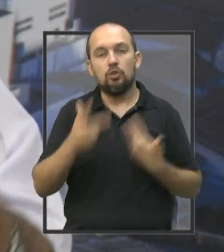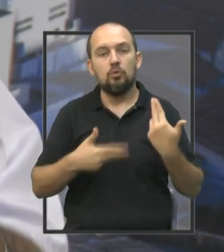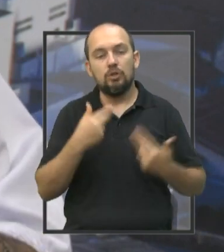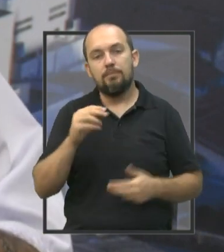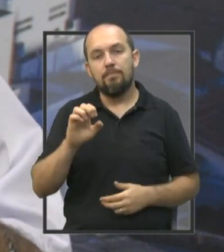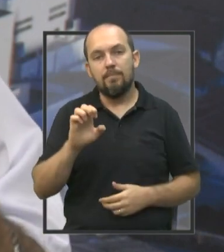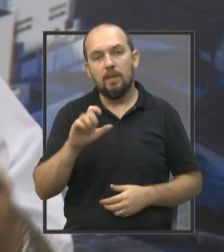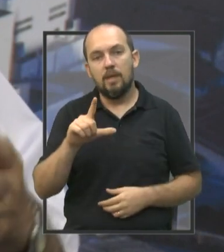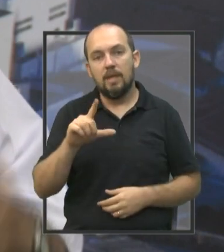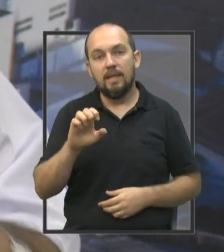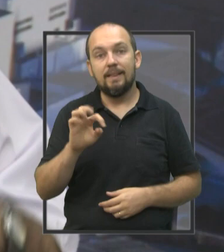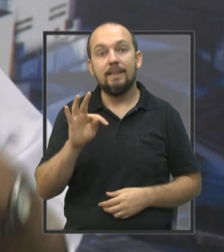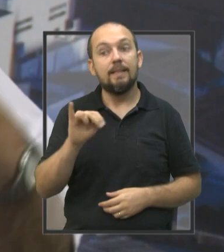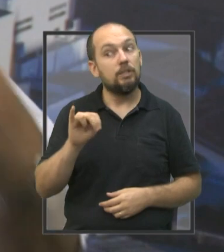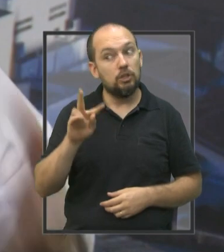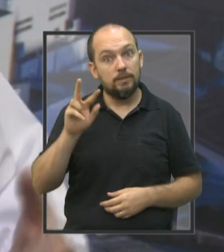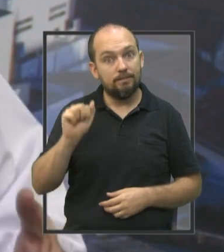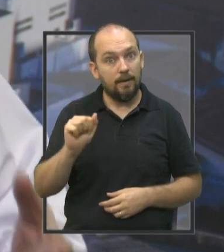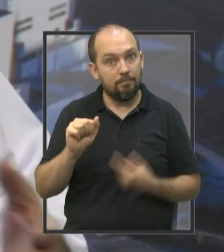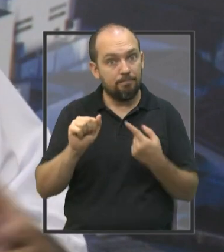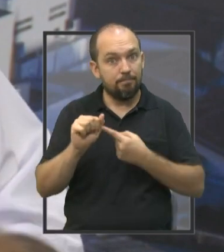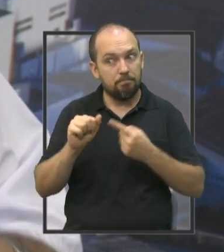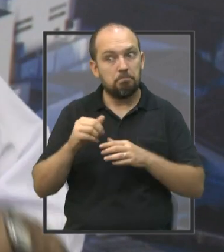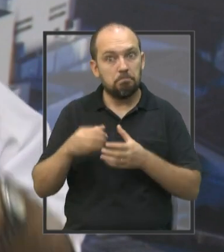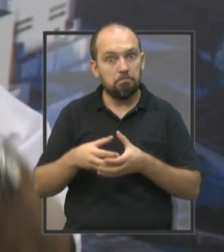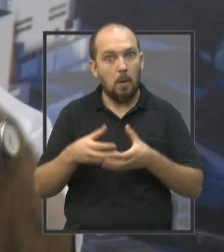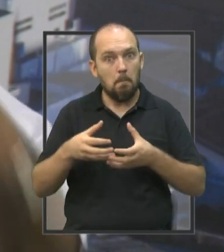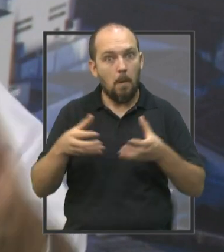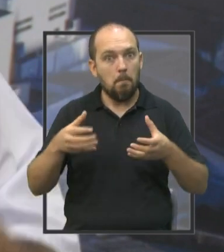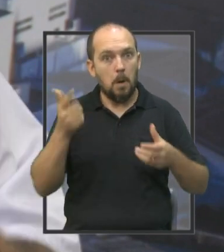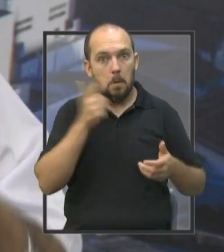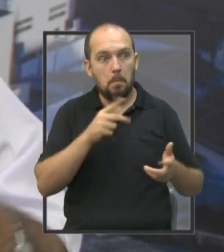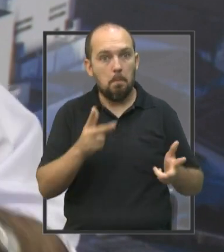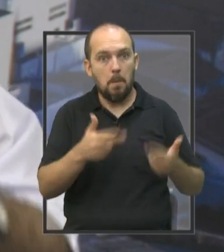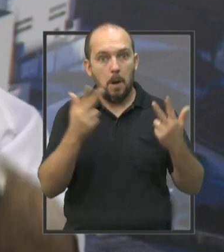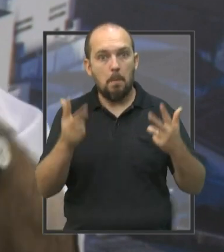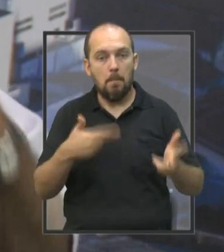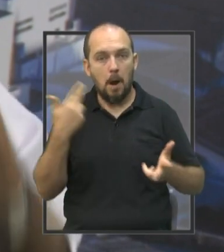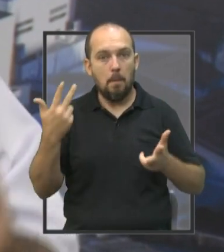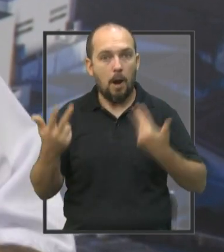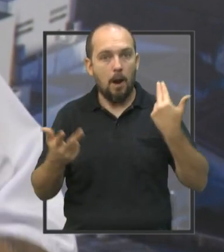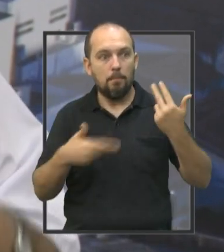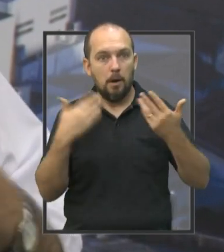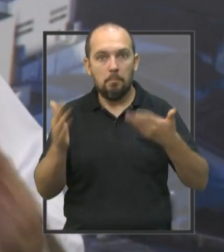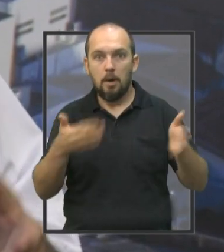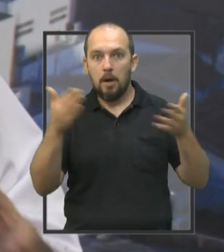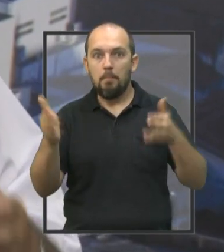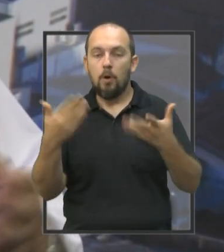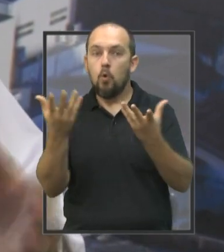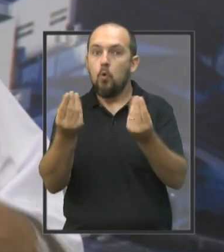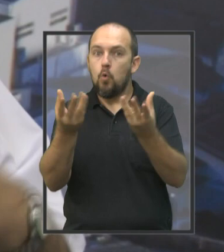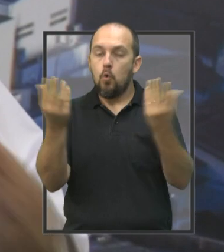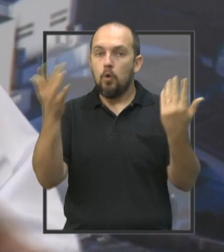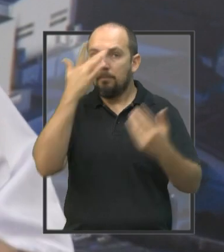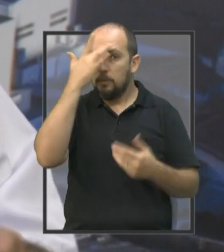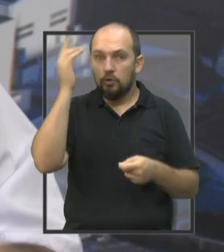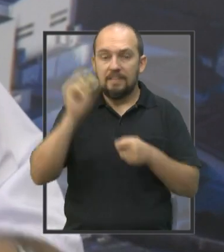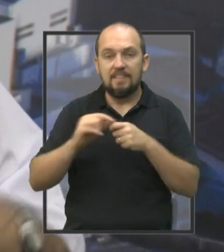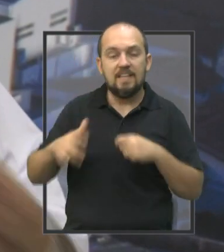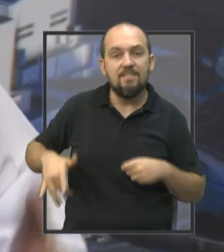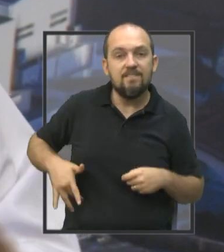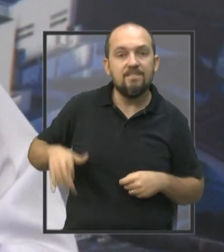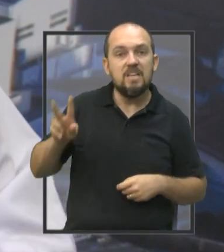As cirurgias eletivas estão progredindo, estão saindo. Então, quantas pessoas que fizeram cirurgia de